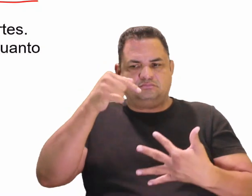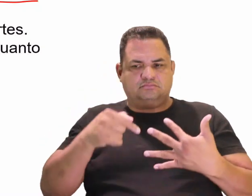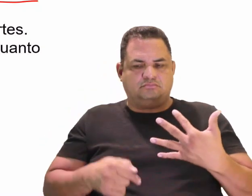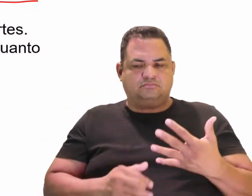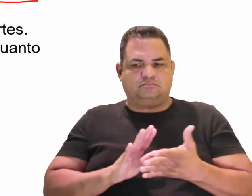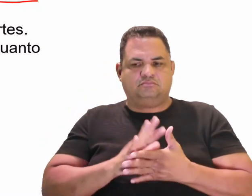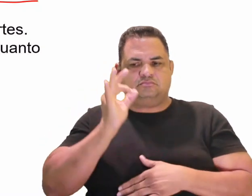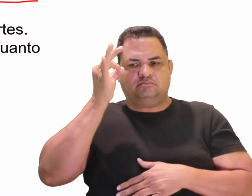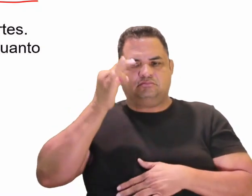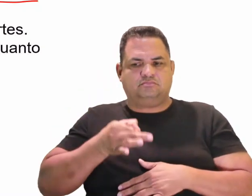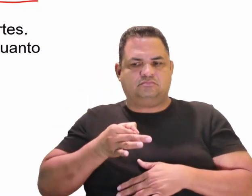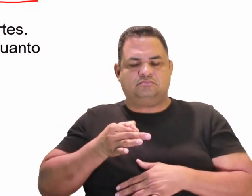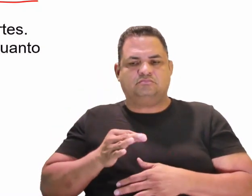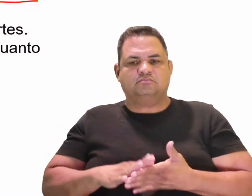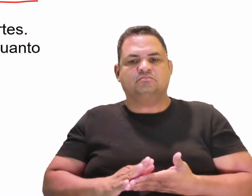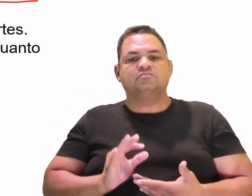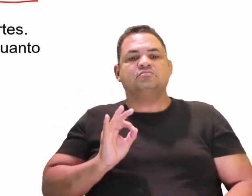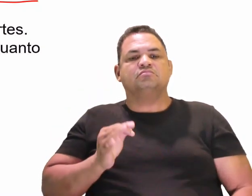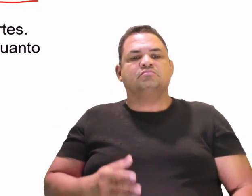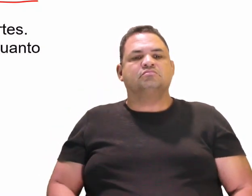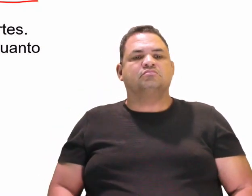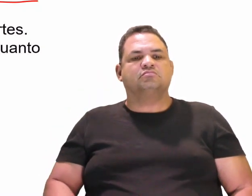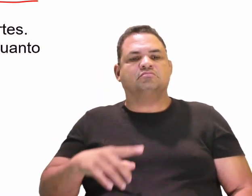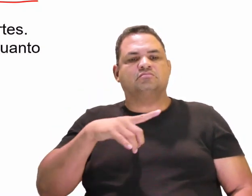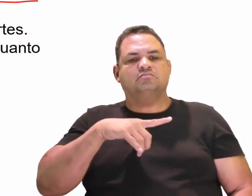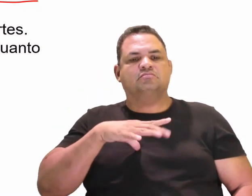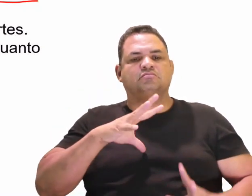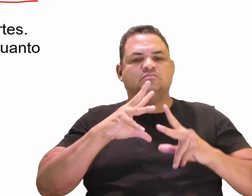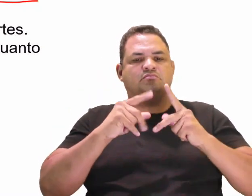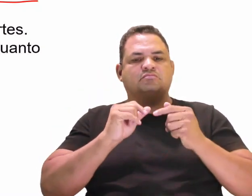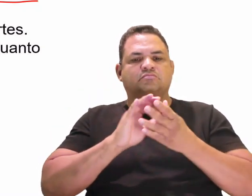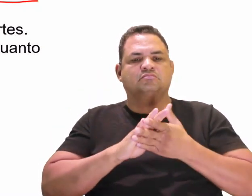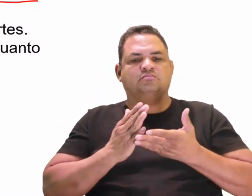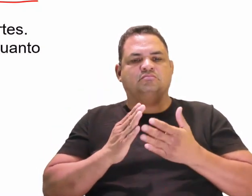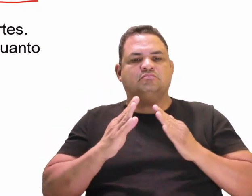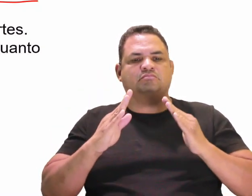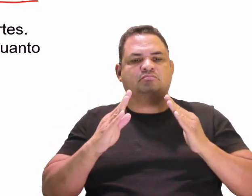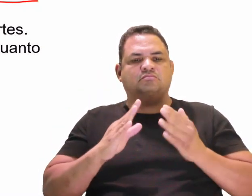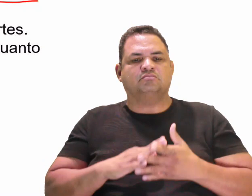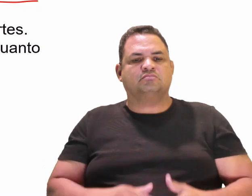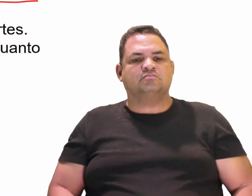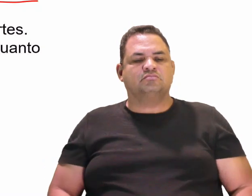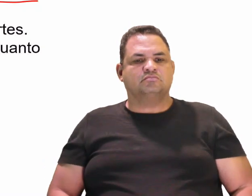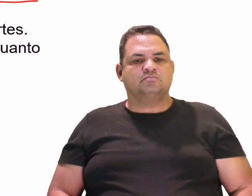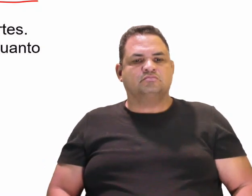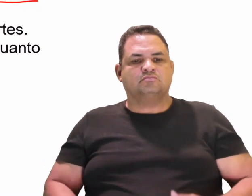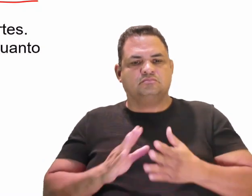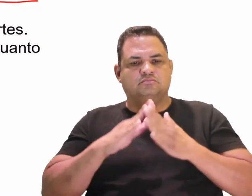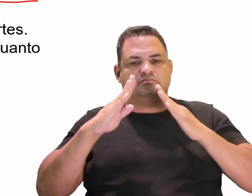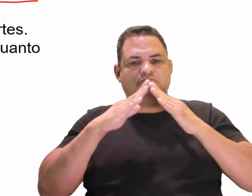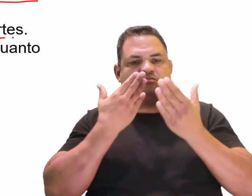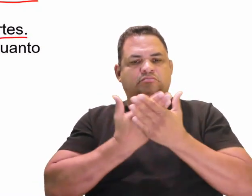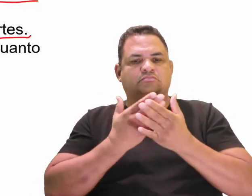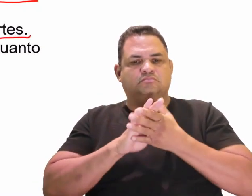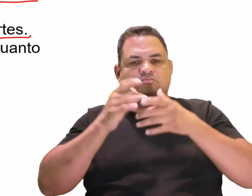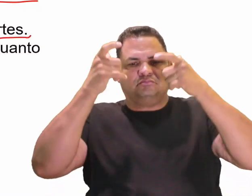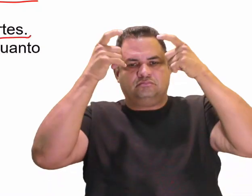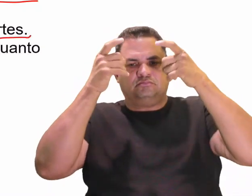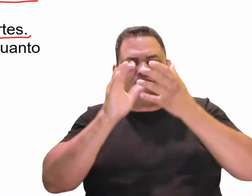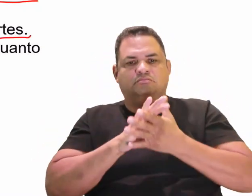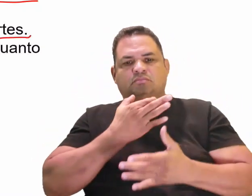a alternativa que está certinha. Então temos lá, todas as escolas no Reino Unido oferecem os